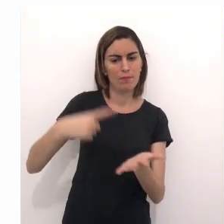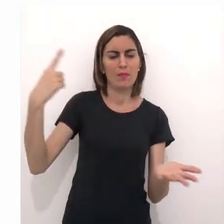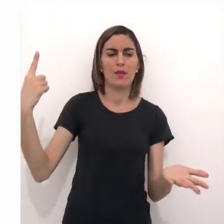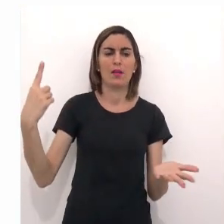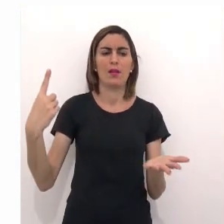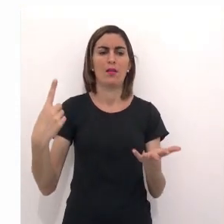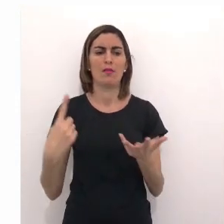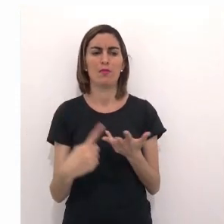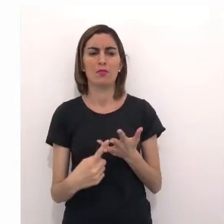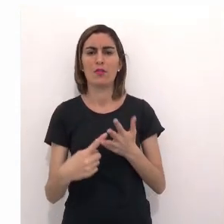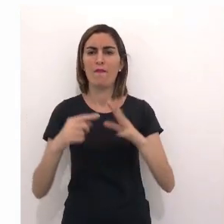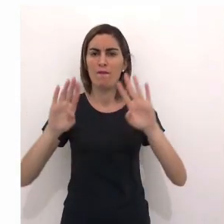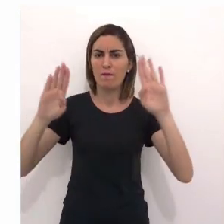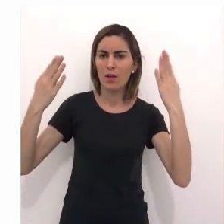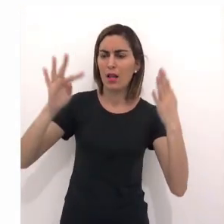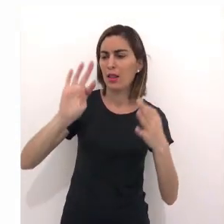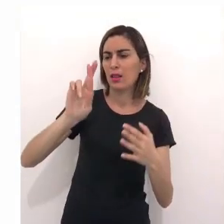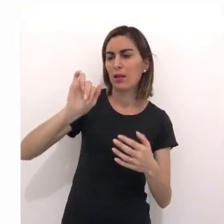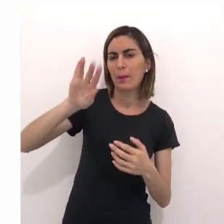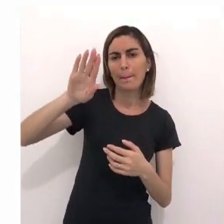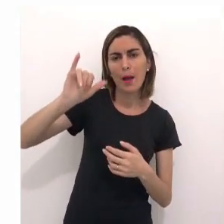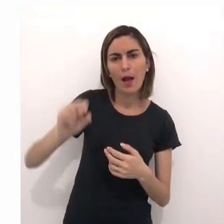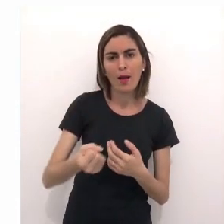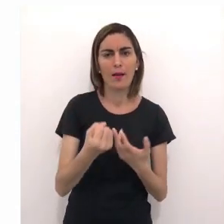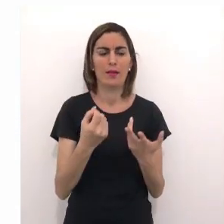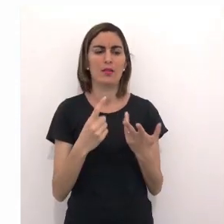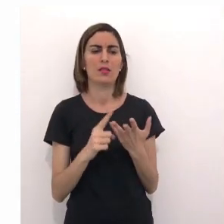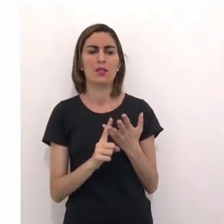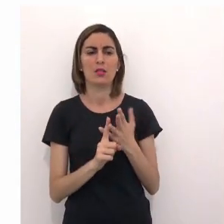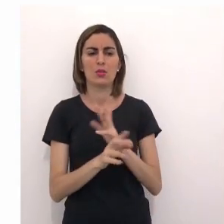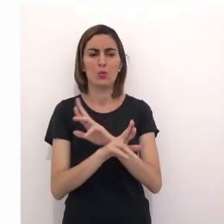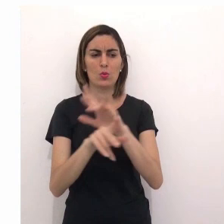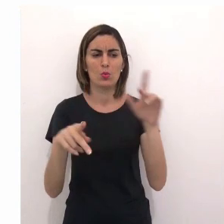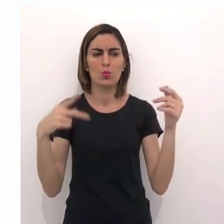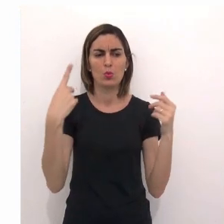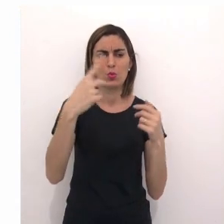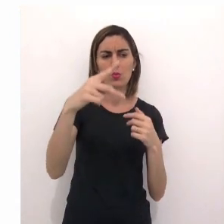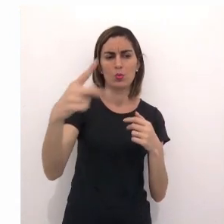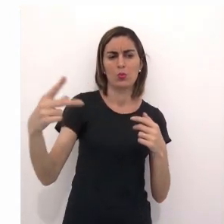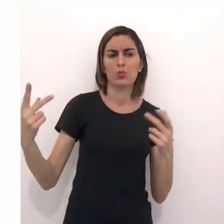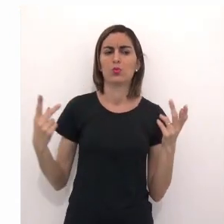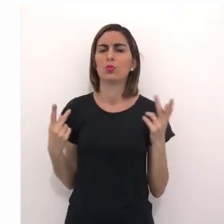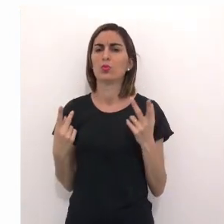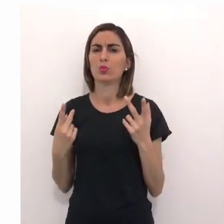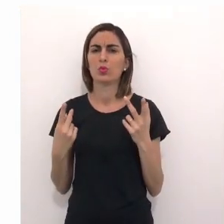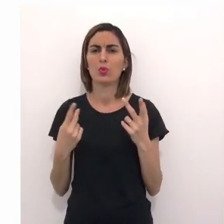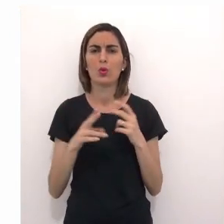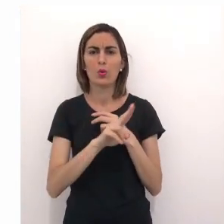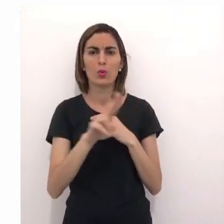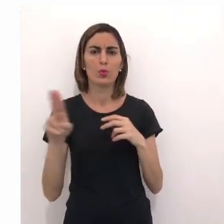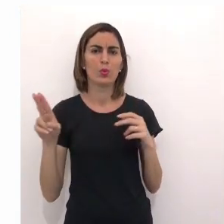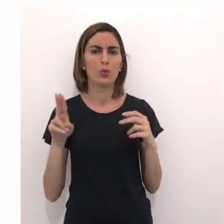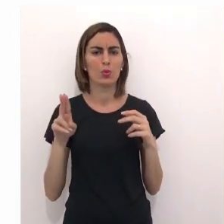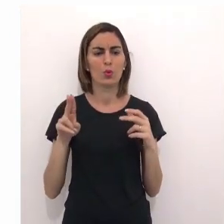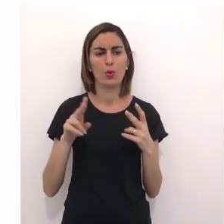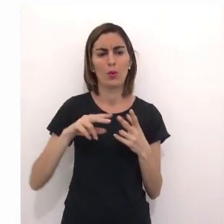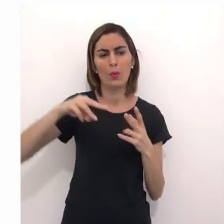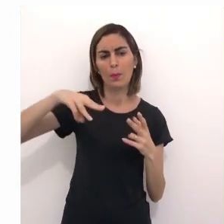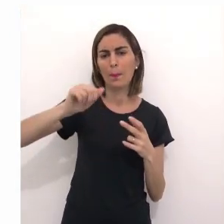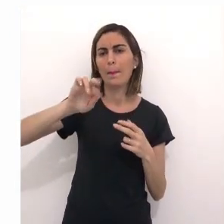tribais, orações. Sua companheira era chamada de Maria, Mãe de